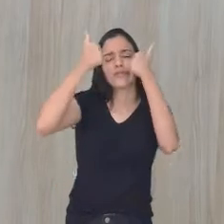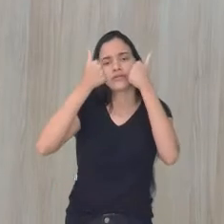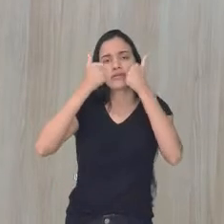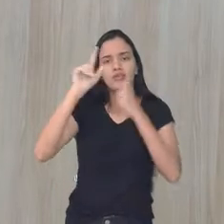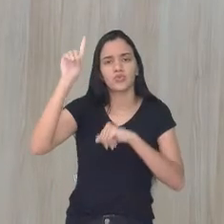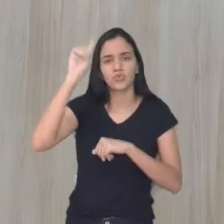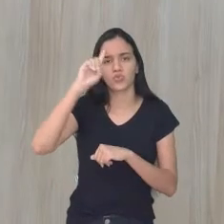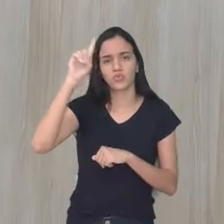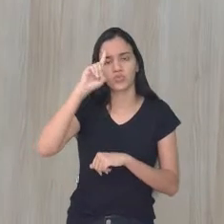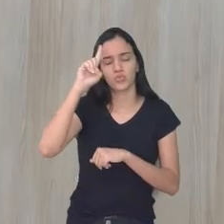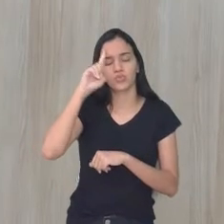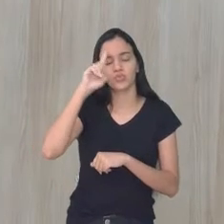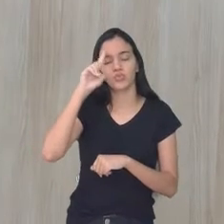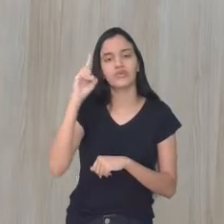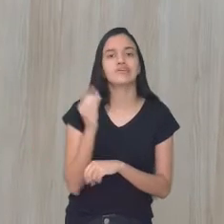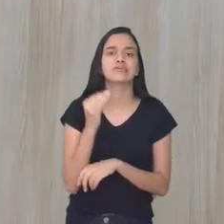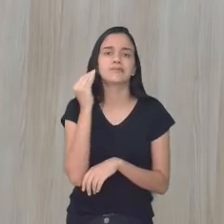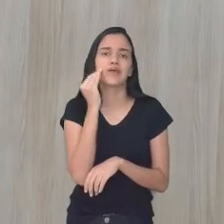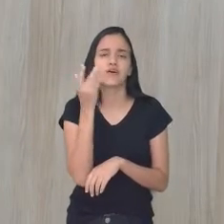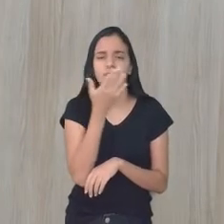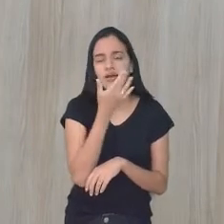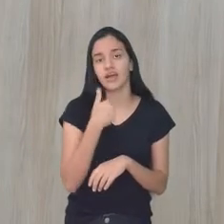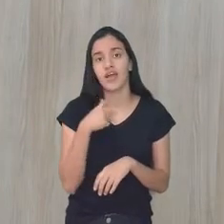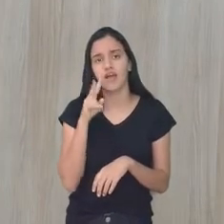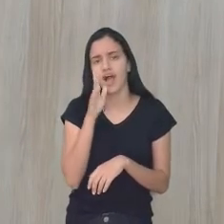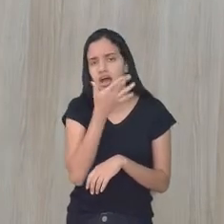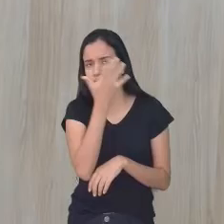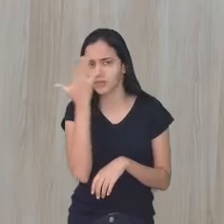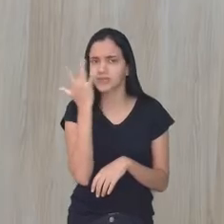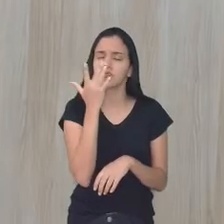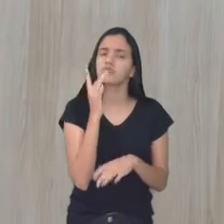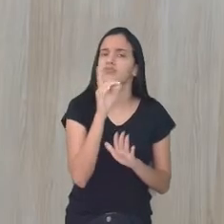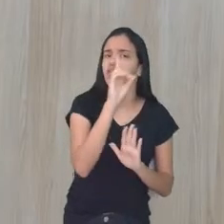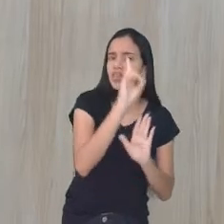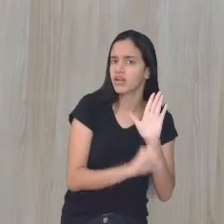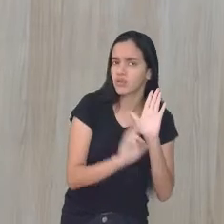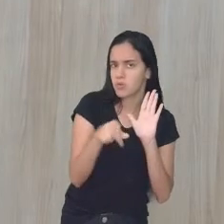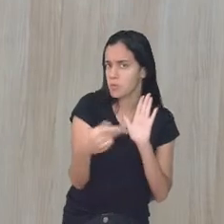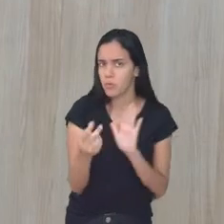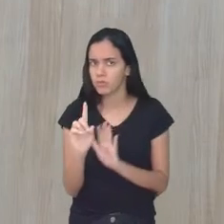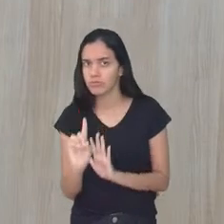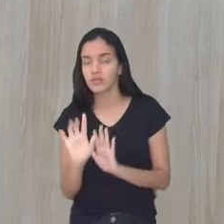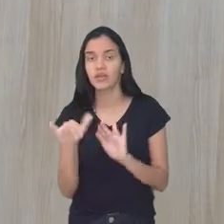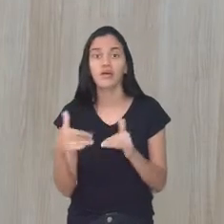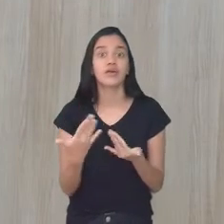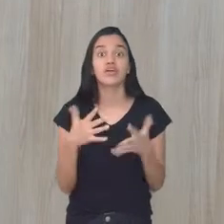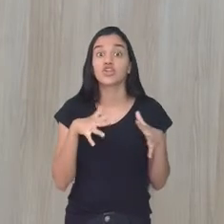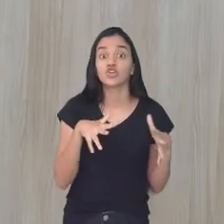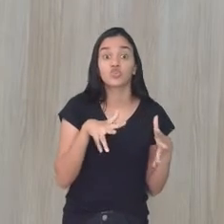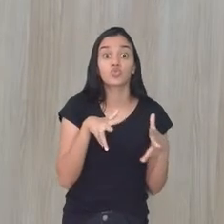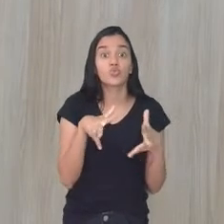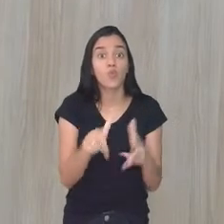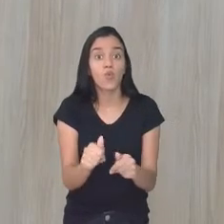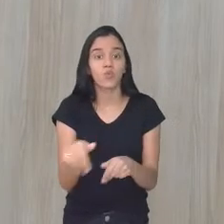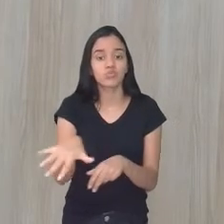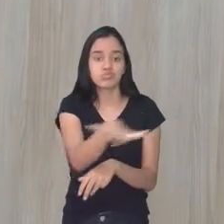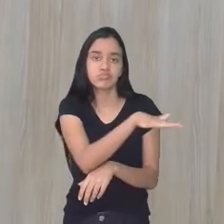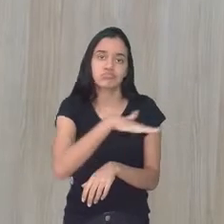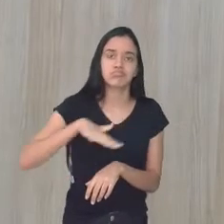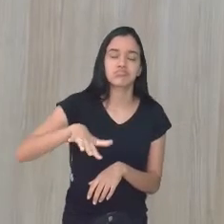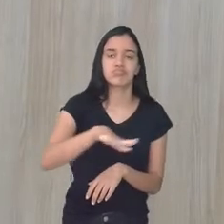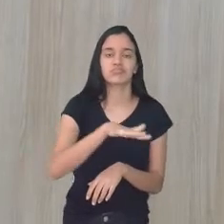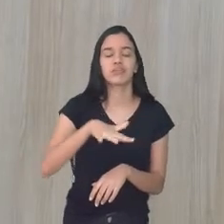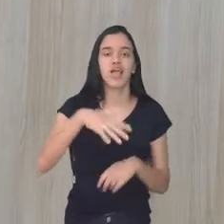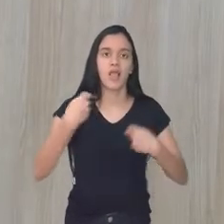gente tentando ver que essas pessoas têm direito, não, elas estão em todos os espaços. E para isso